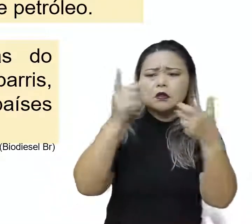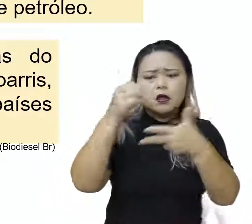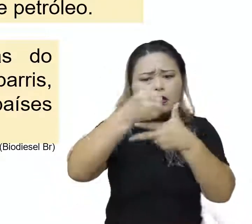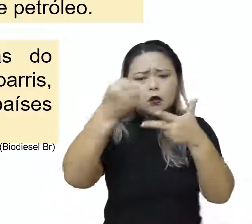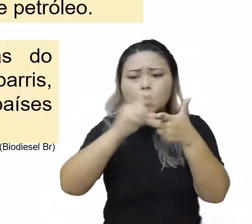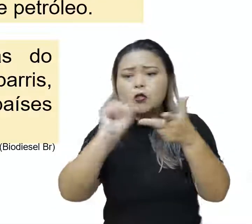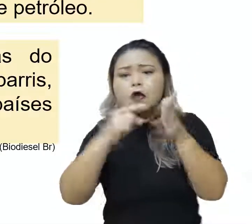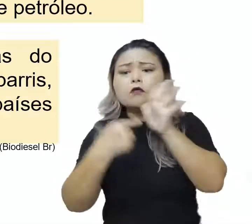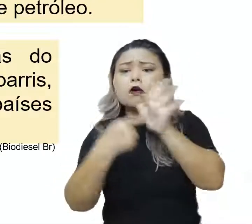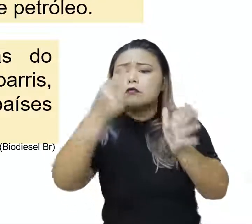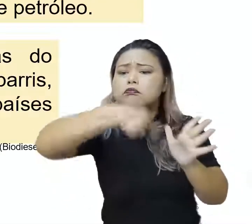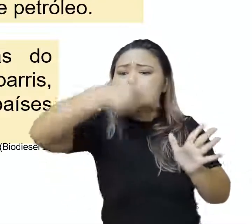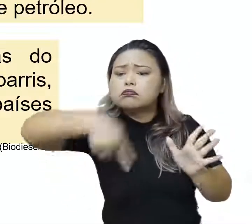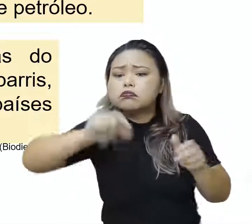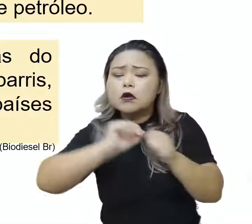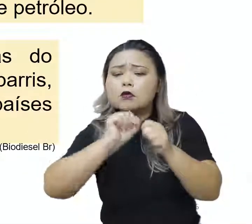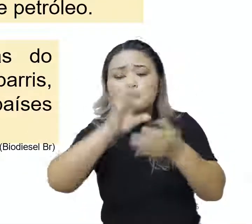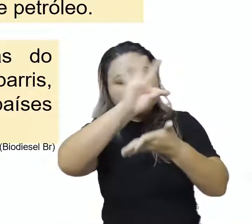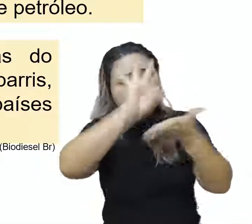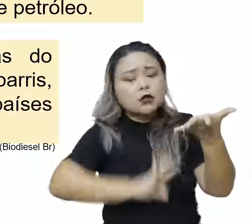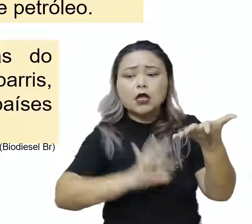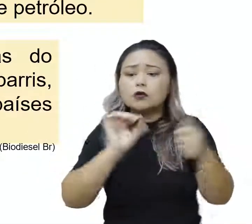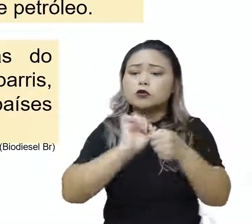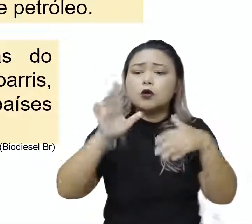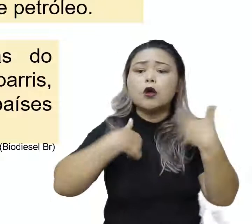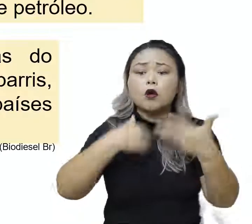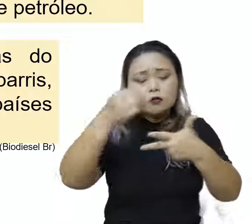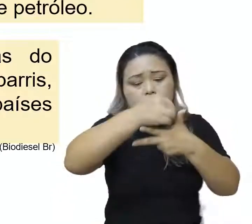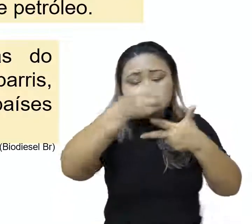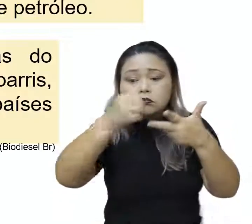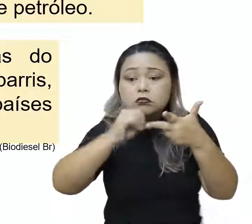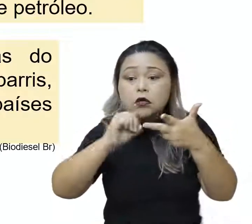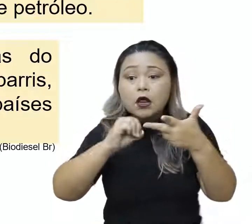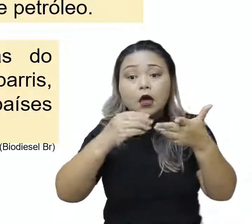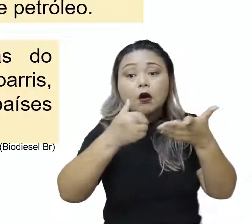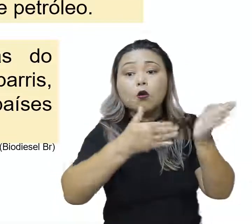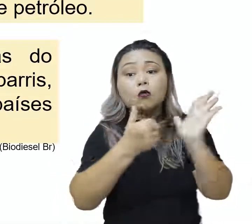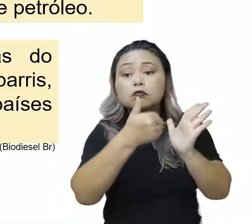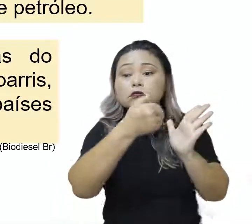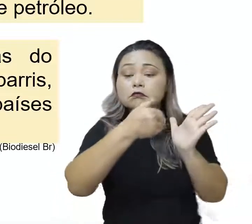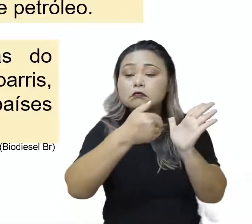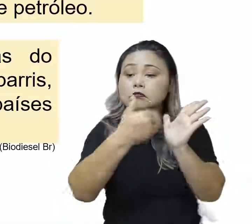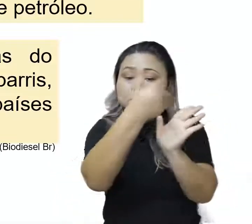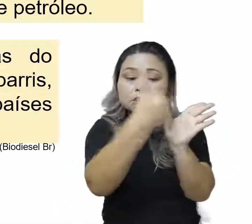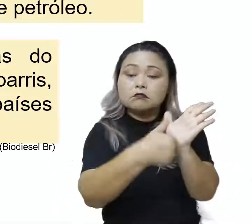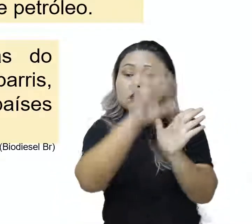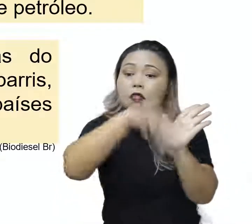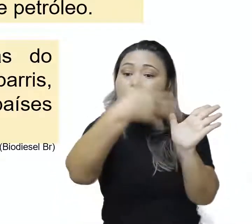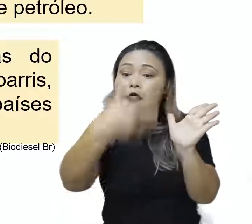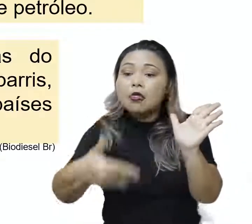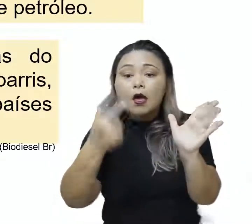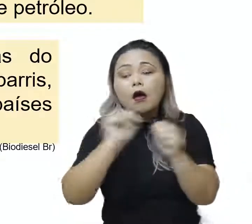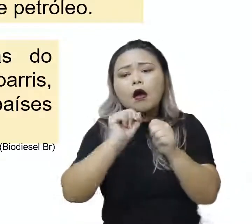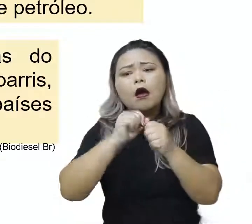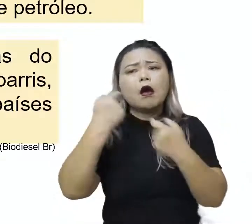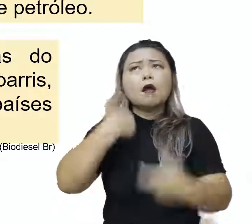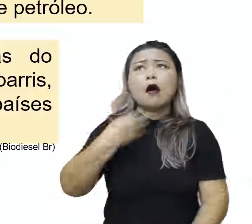com gráficos, o Enem trabalha com textos, o Enem trabalha com tabelas, portanto, não precisa